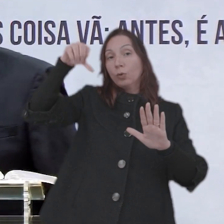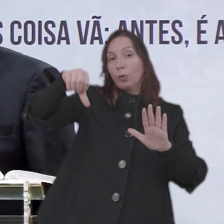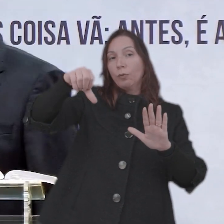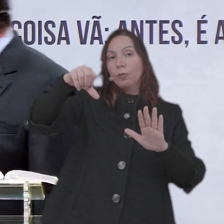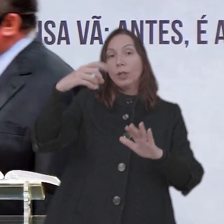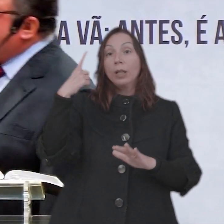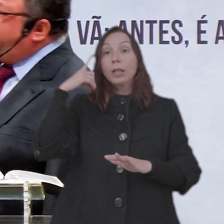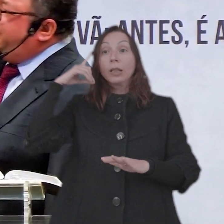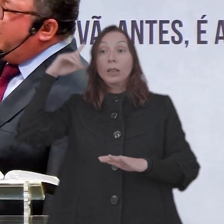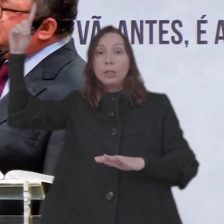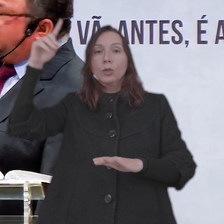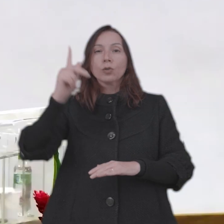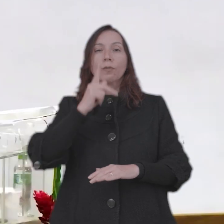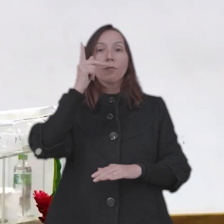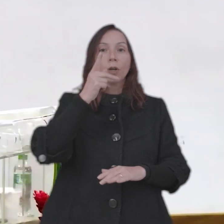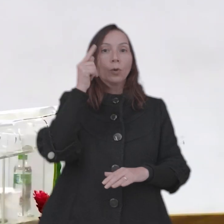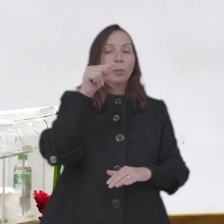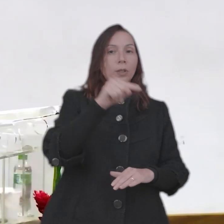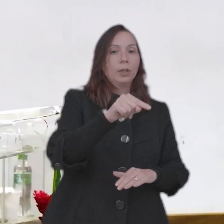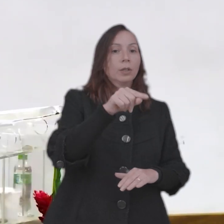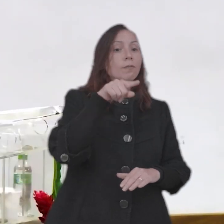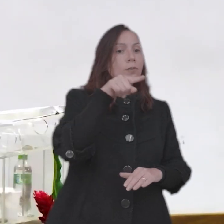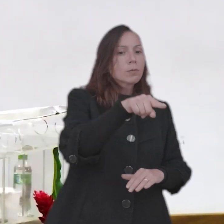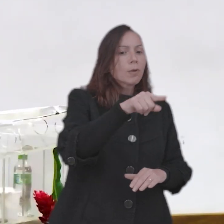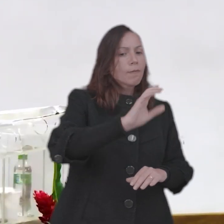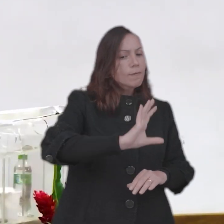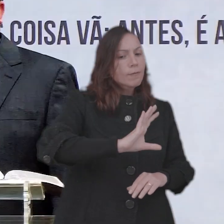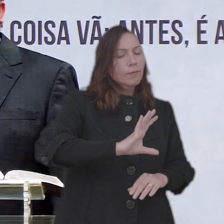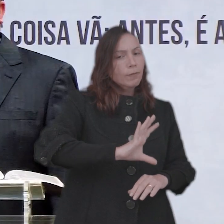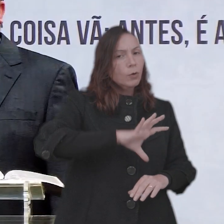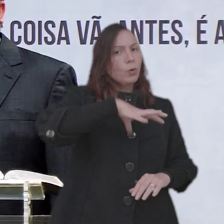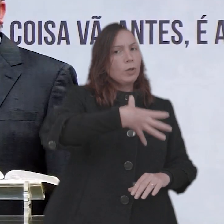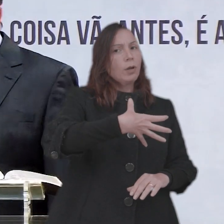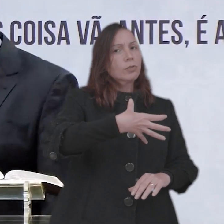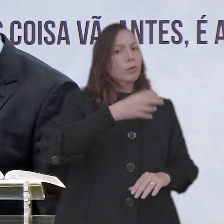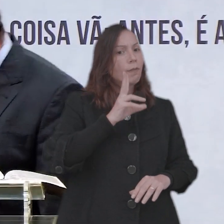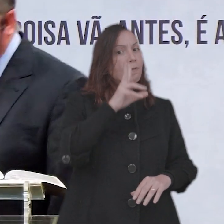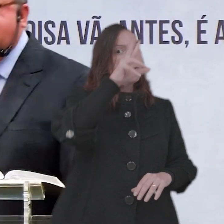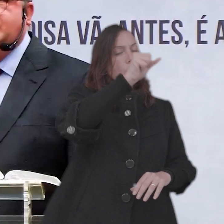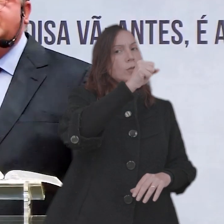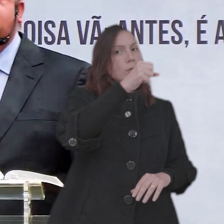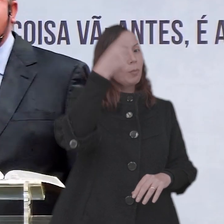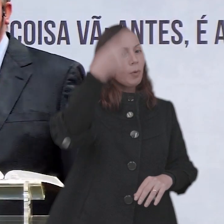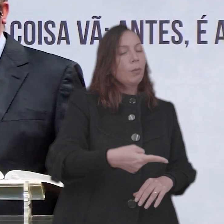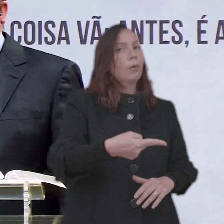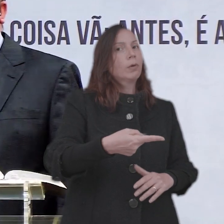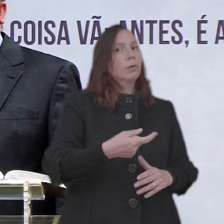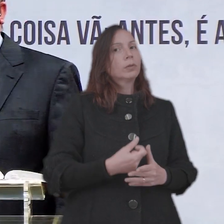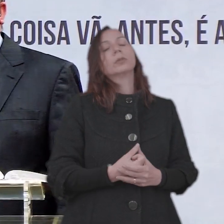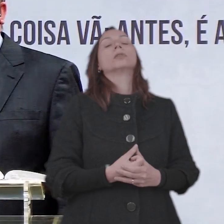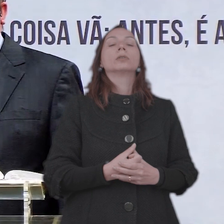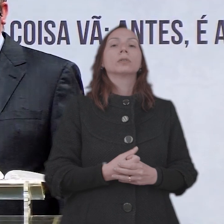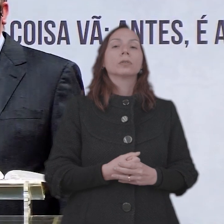Josué, ser forte e corajoso. Um imperativo.